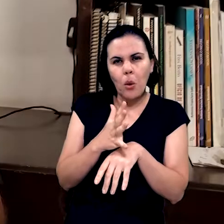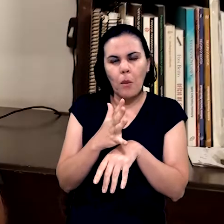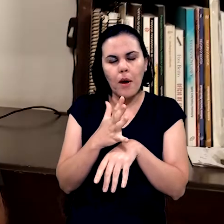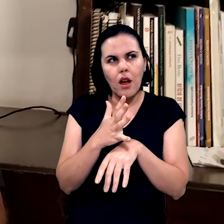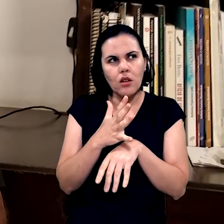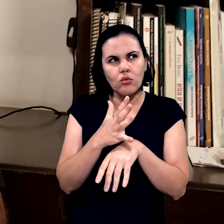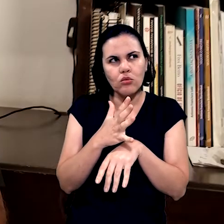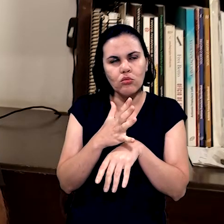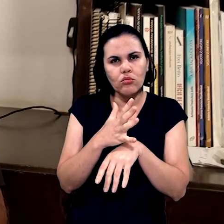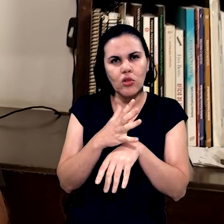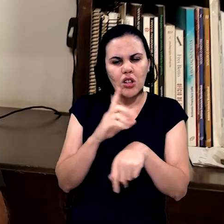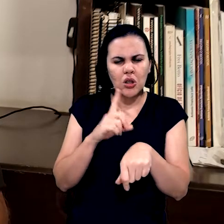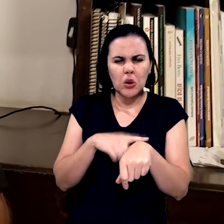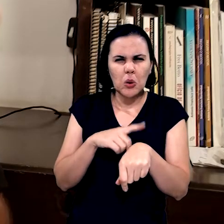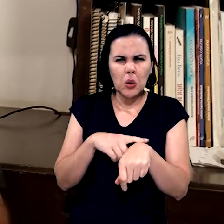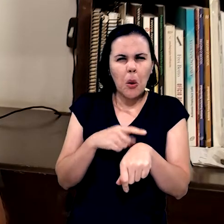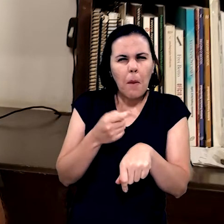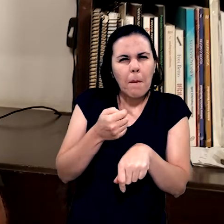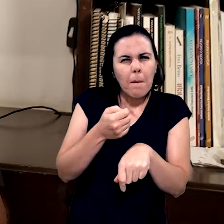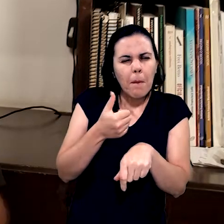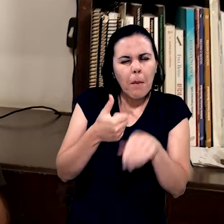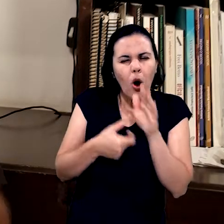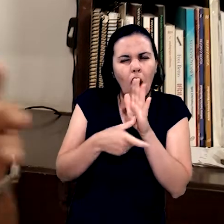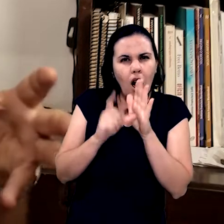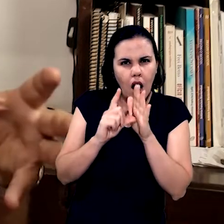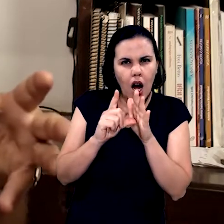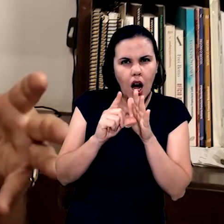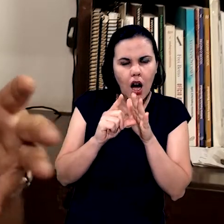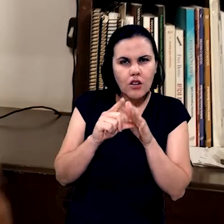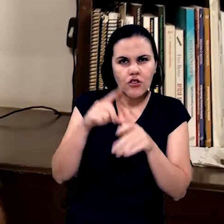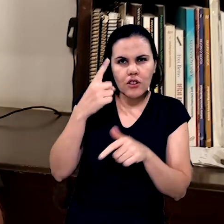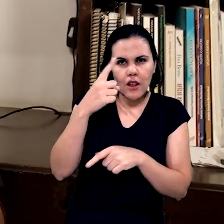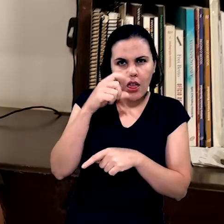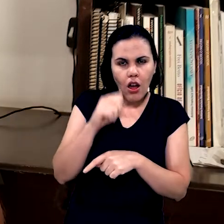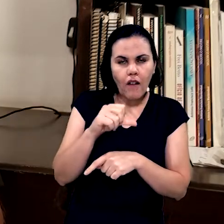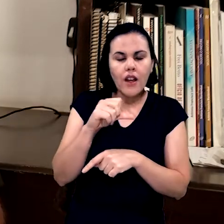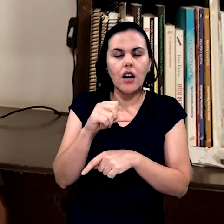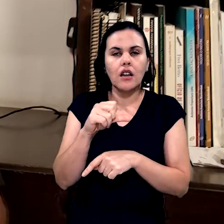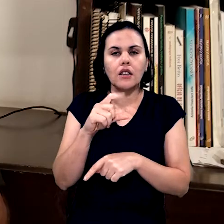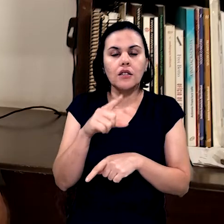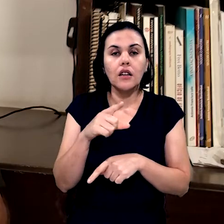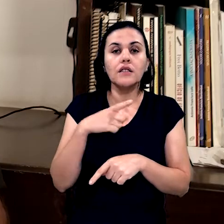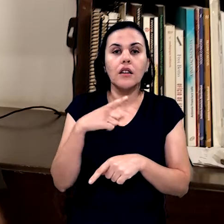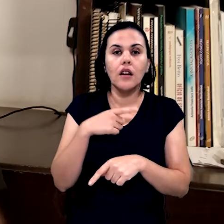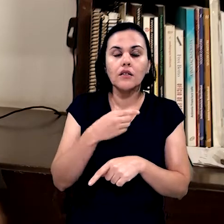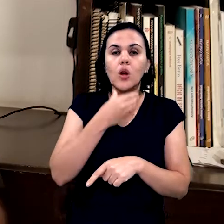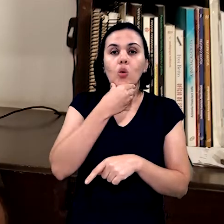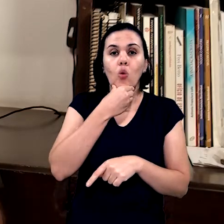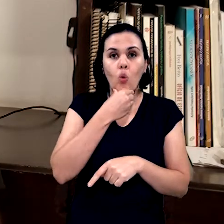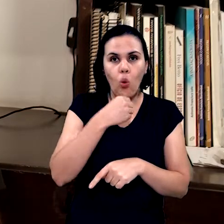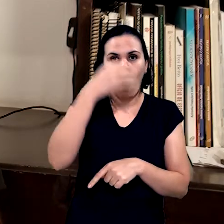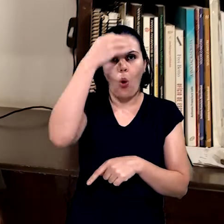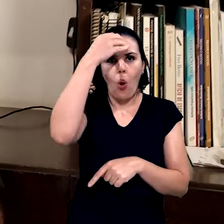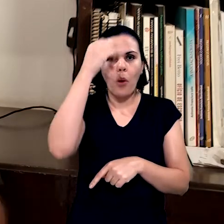de, né, 15 para 7, sai o cortejo da Casa do Império, já com a presença do Imperador, da Imperatriz,